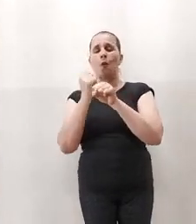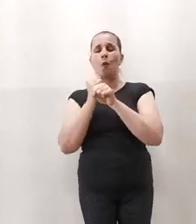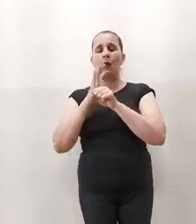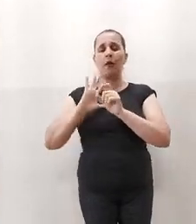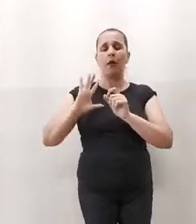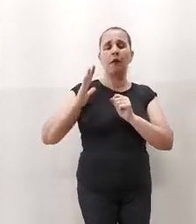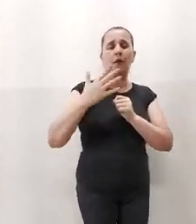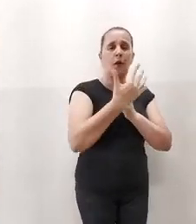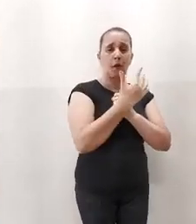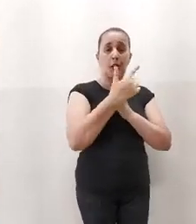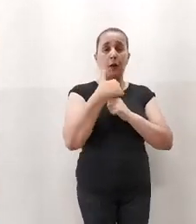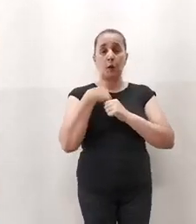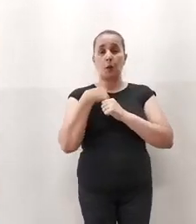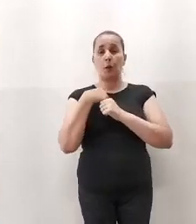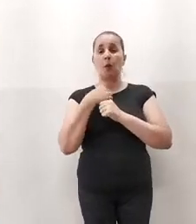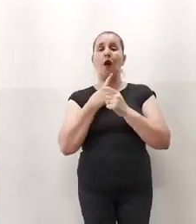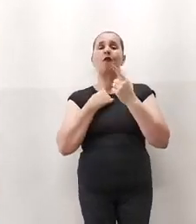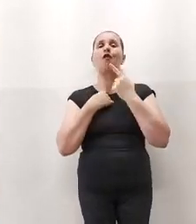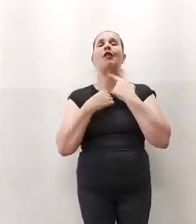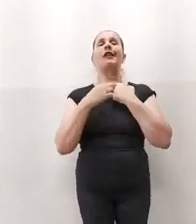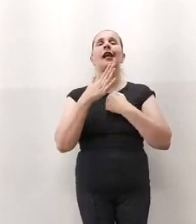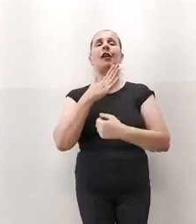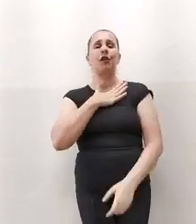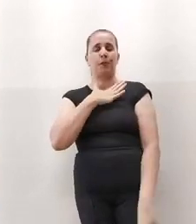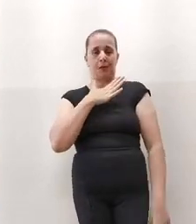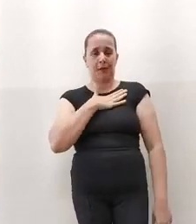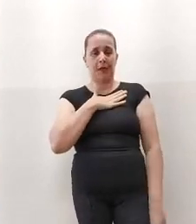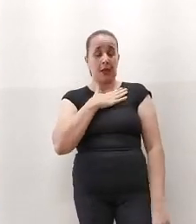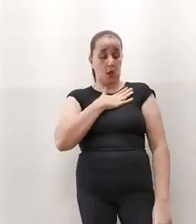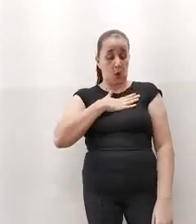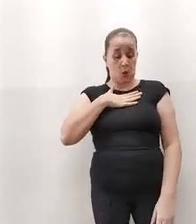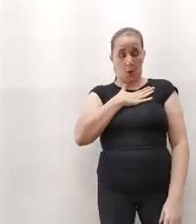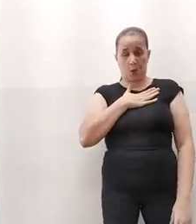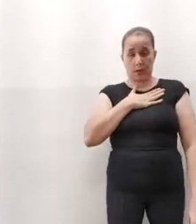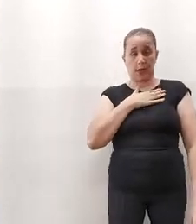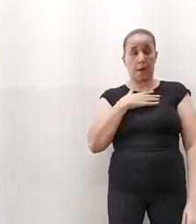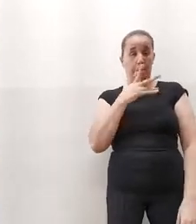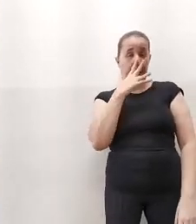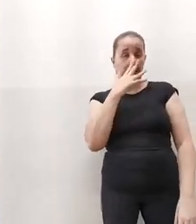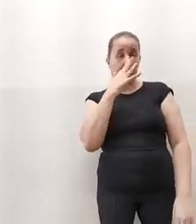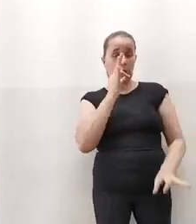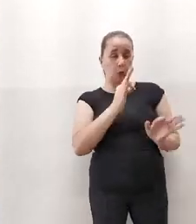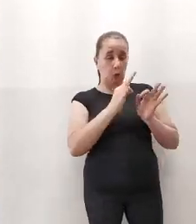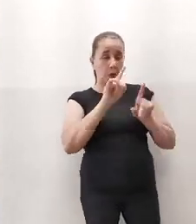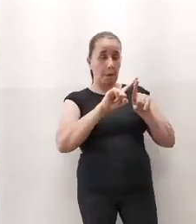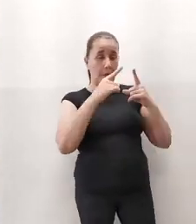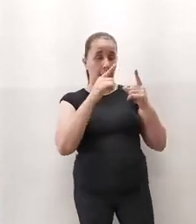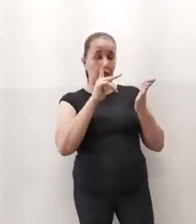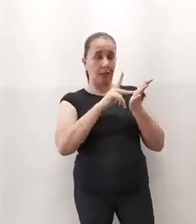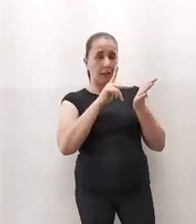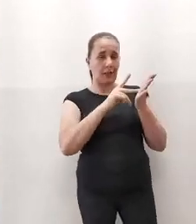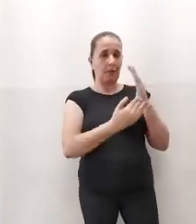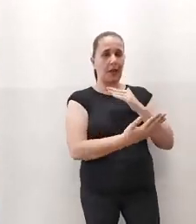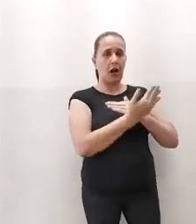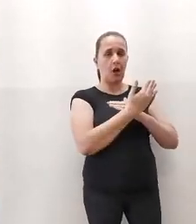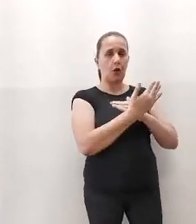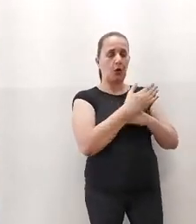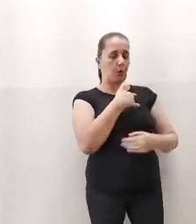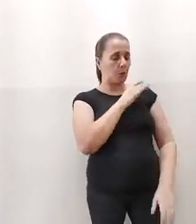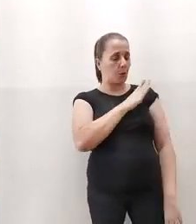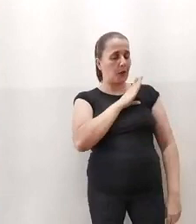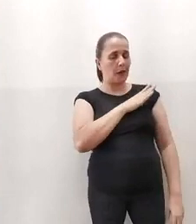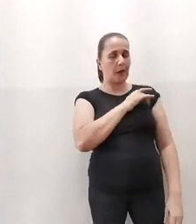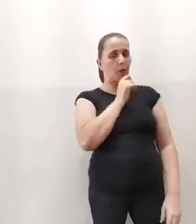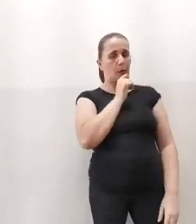sentido daquilo que eu desejo e eu gosto, que aparentemente parece justa, mas na verdade está beneficiando esse meu